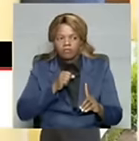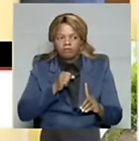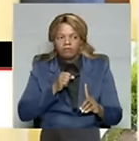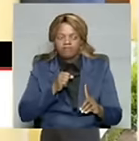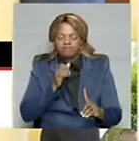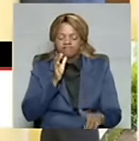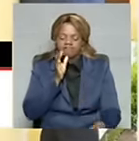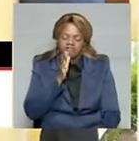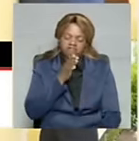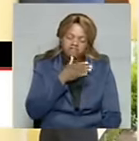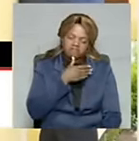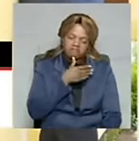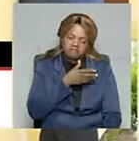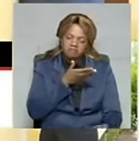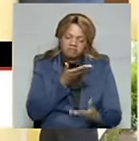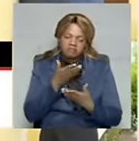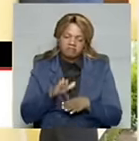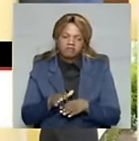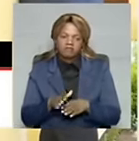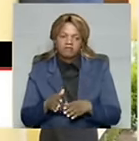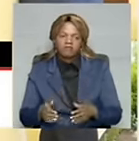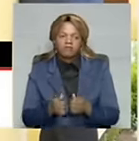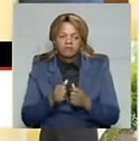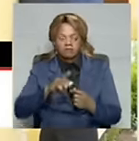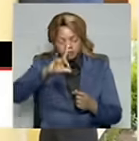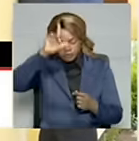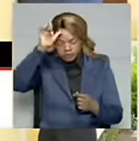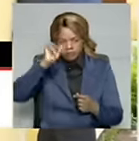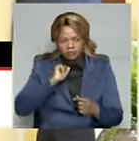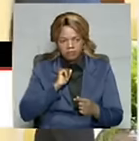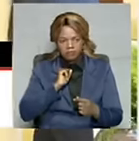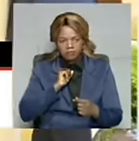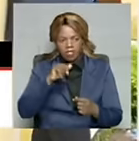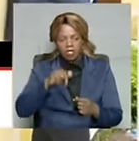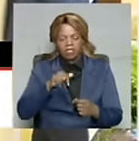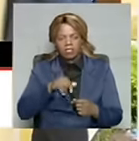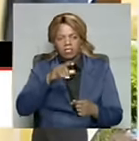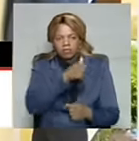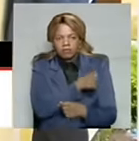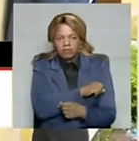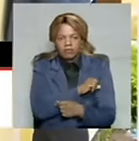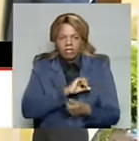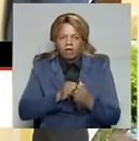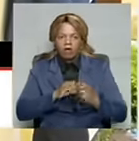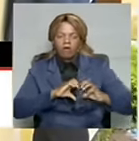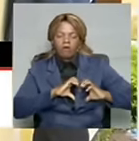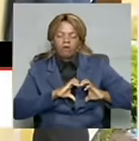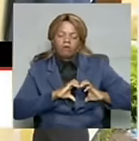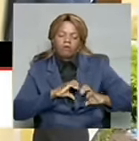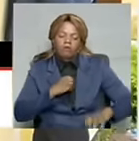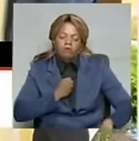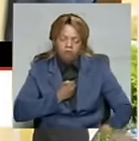uma morte que aconteceu exatamente em Luanda, no Hospital Cardeal Dom Alexandre do Nascimento,